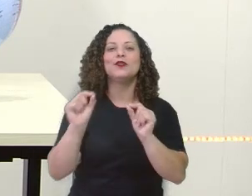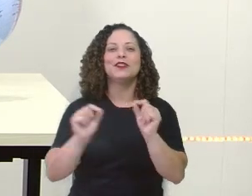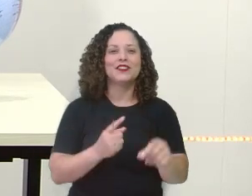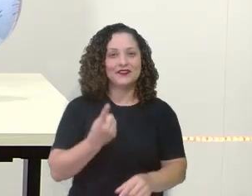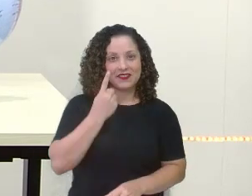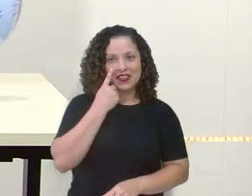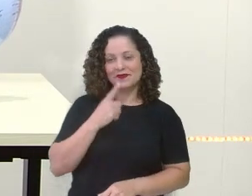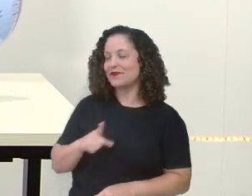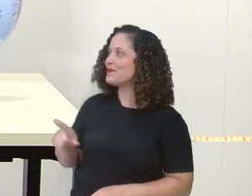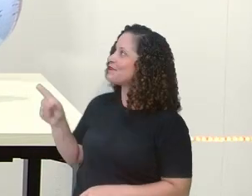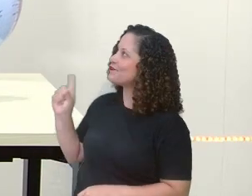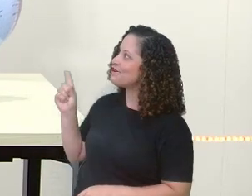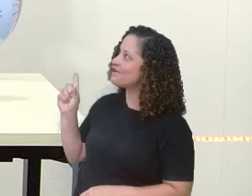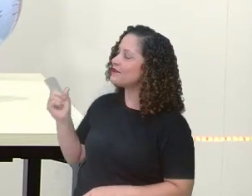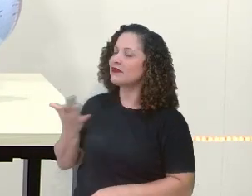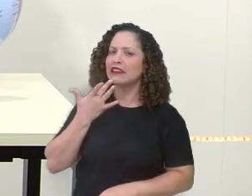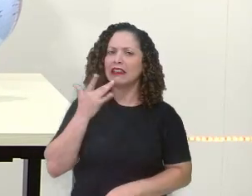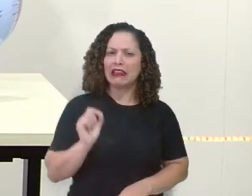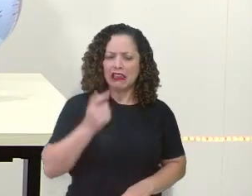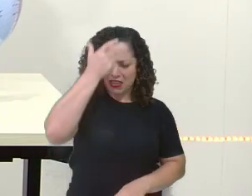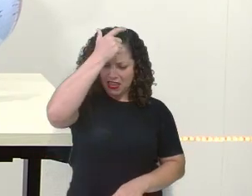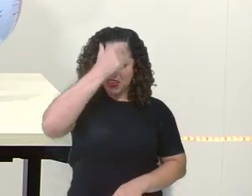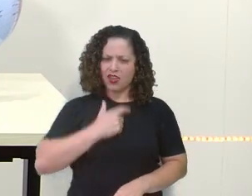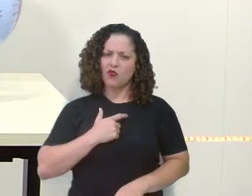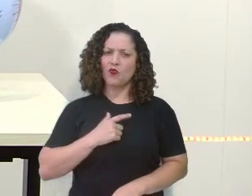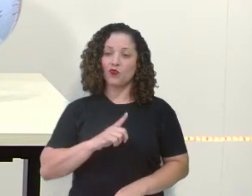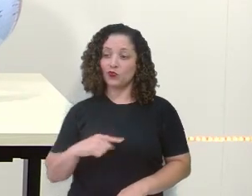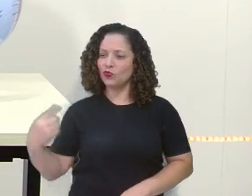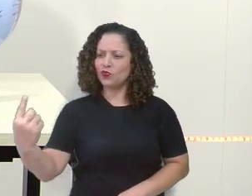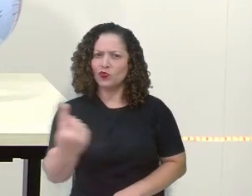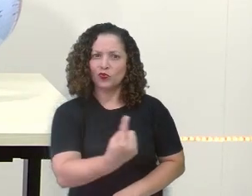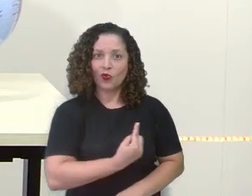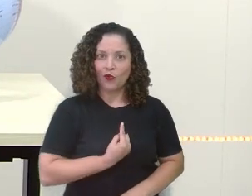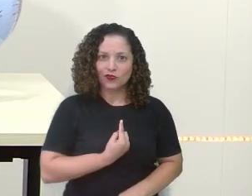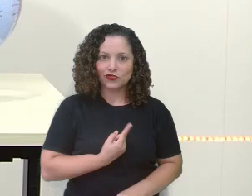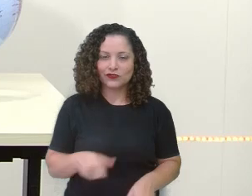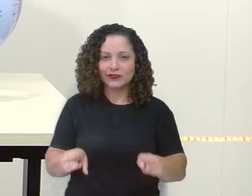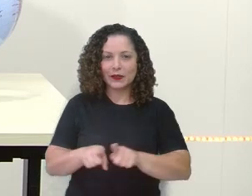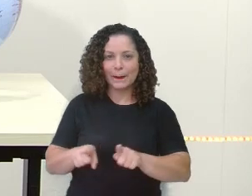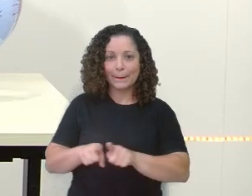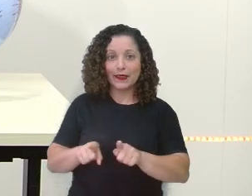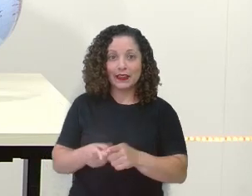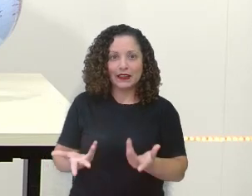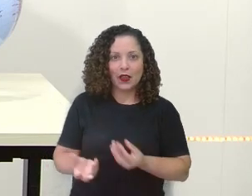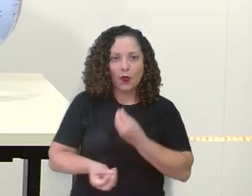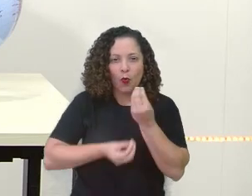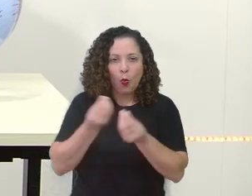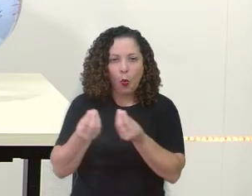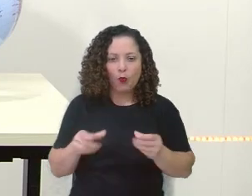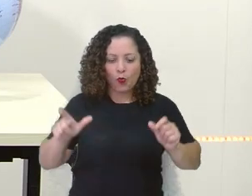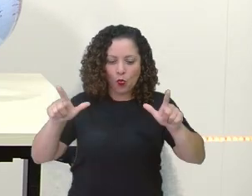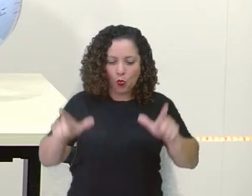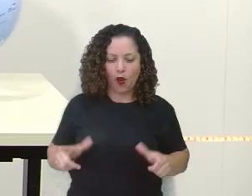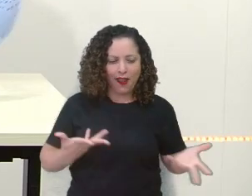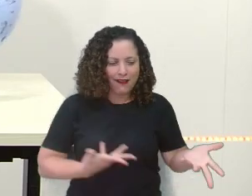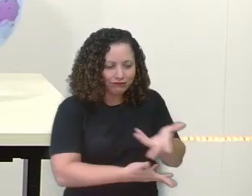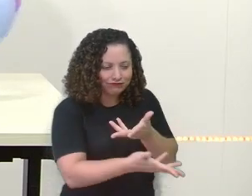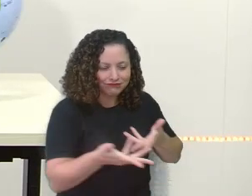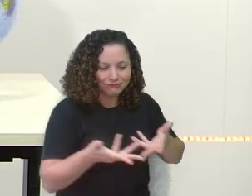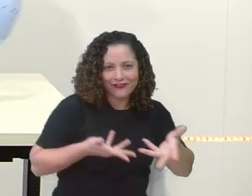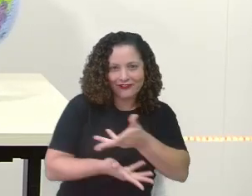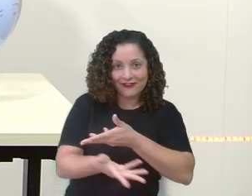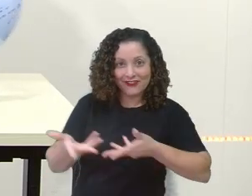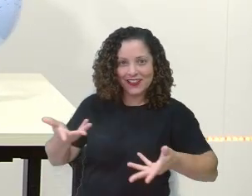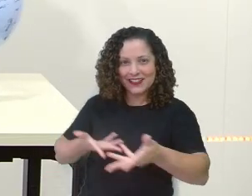só, quem sou e quem somos nos lugares de vivência. É por isso que eu estou aqui,